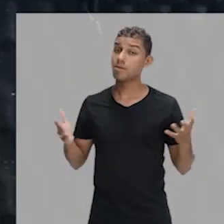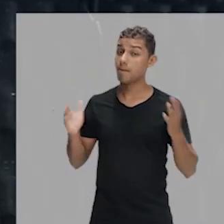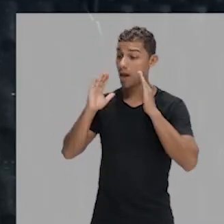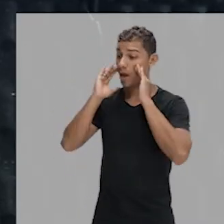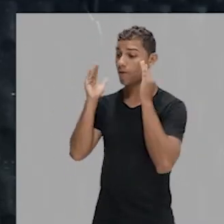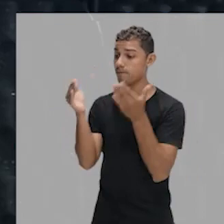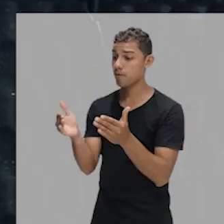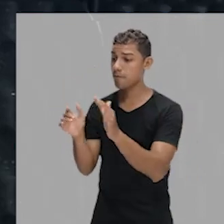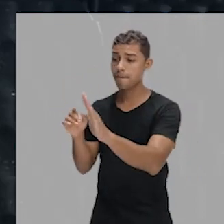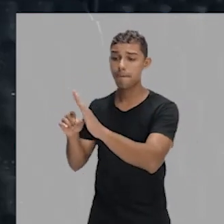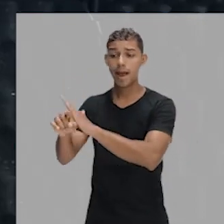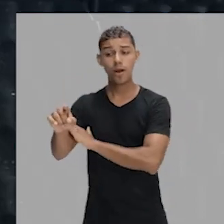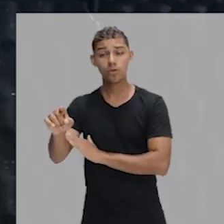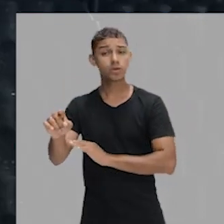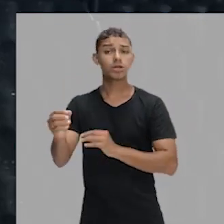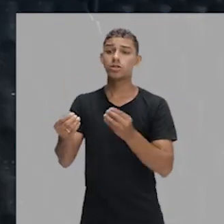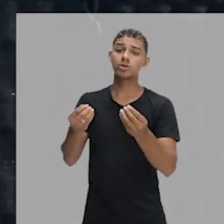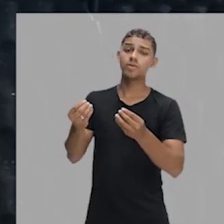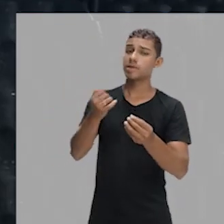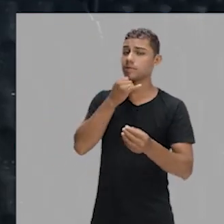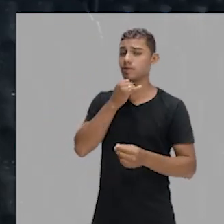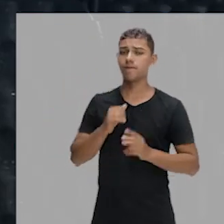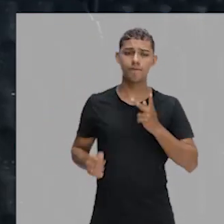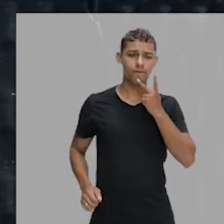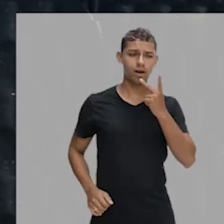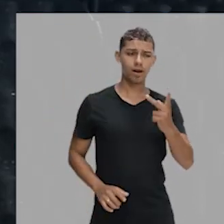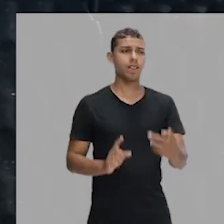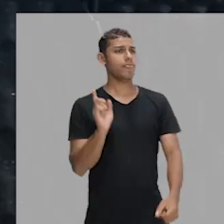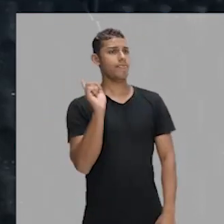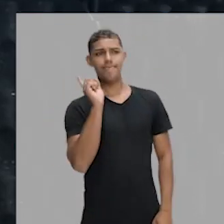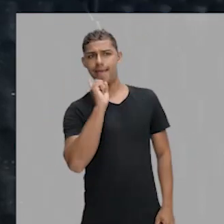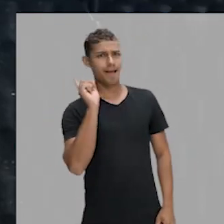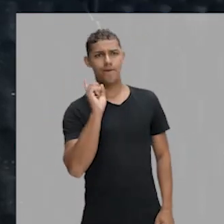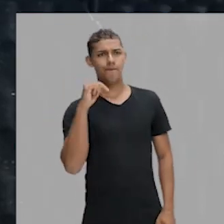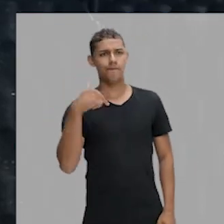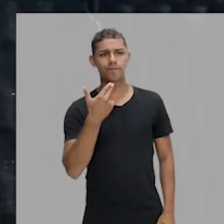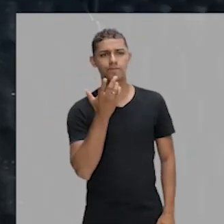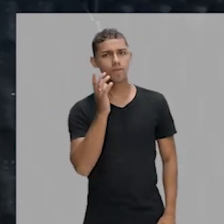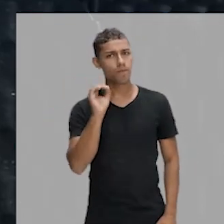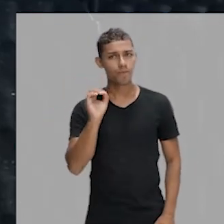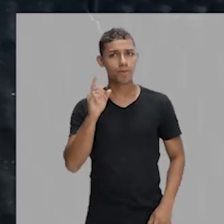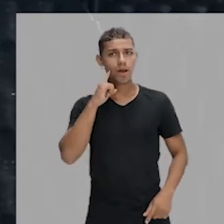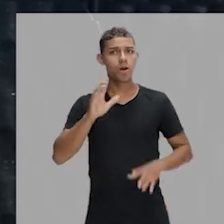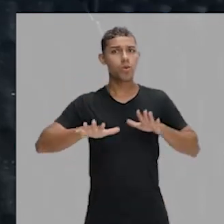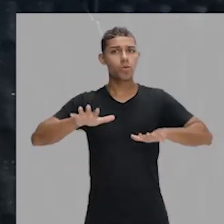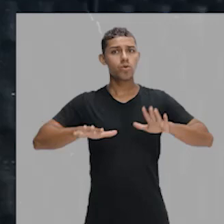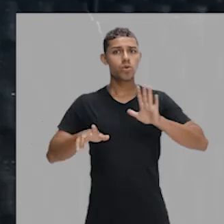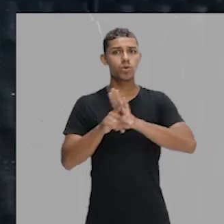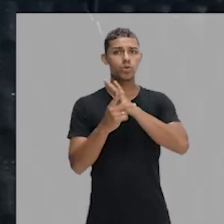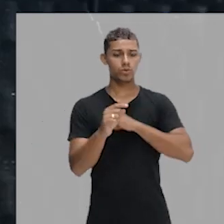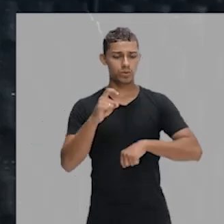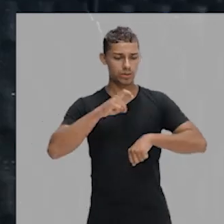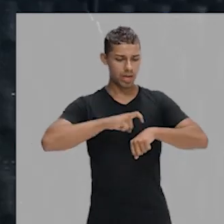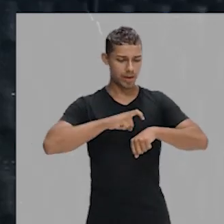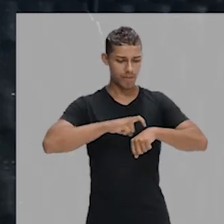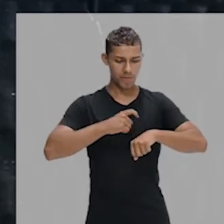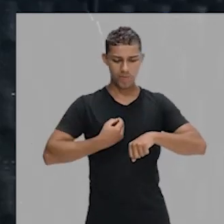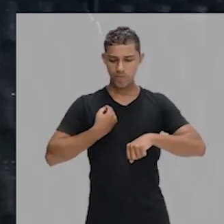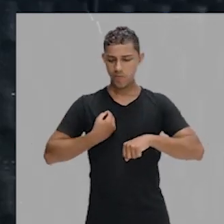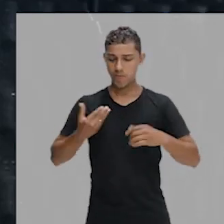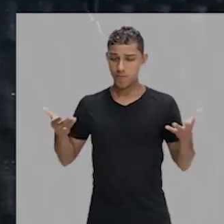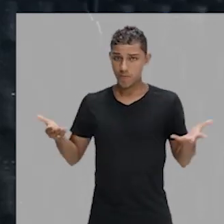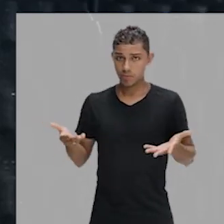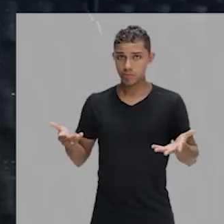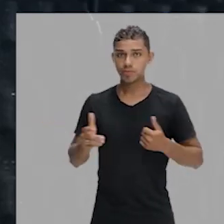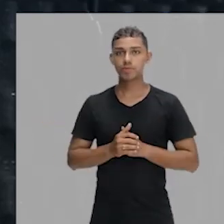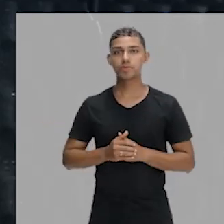você questiona e como você nega alguma coisa em inglês considerando o tempo presente. O nosso roteiro de hoje, então, nós